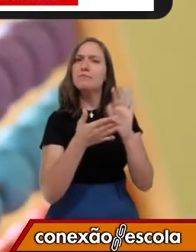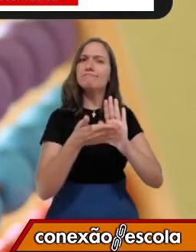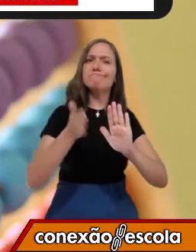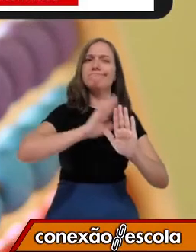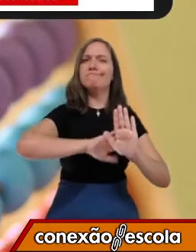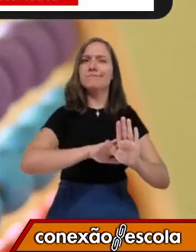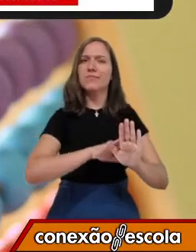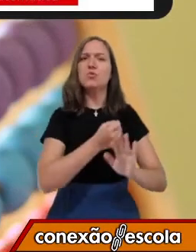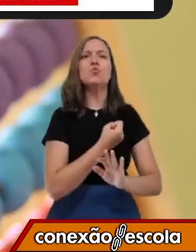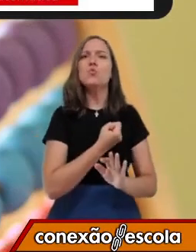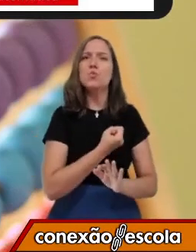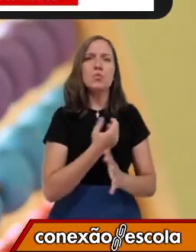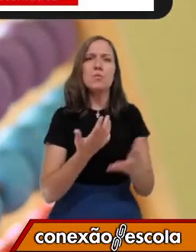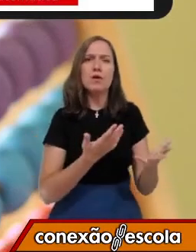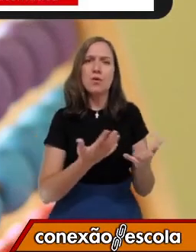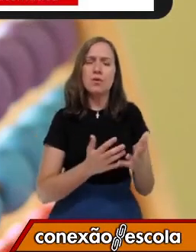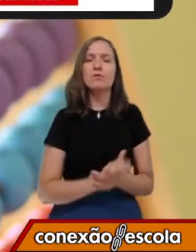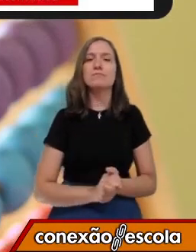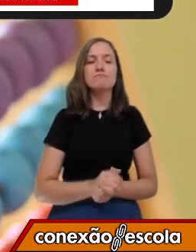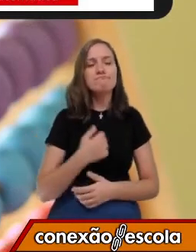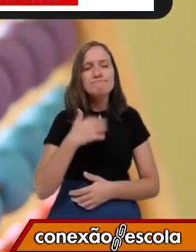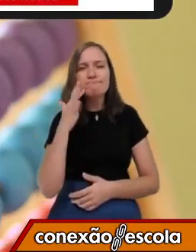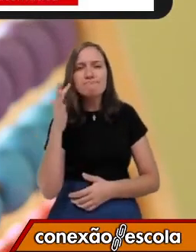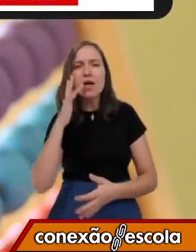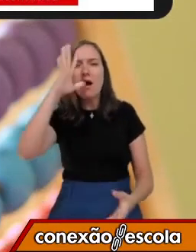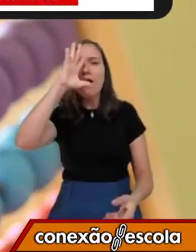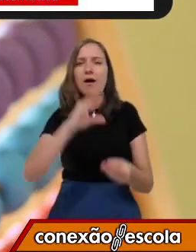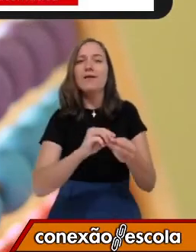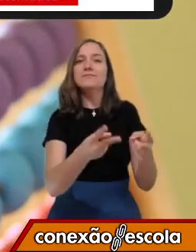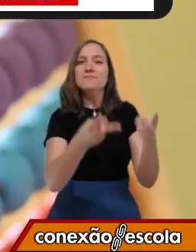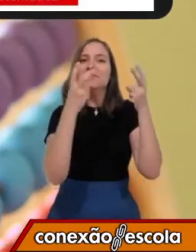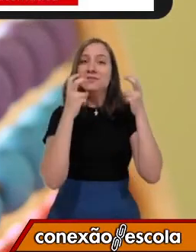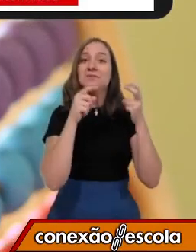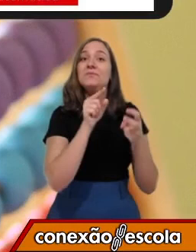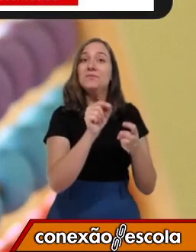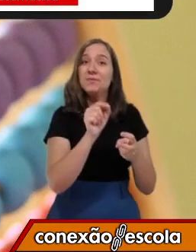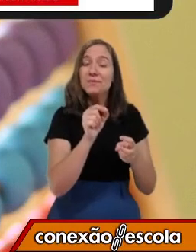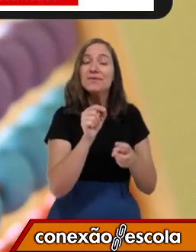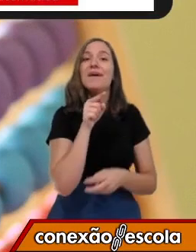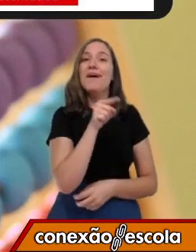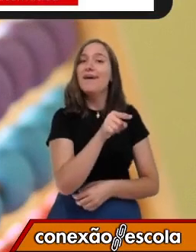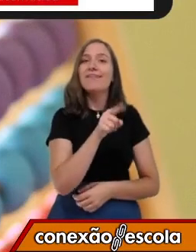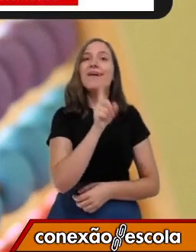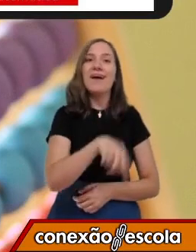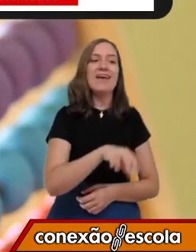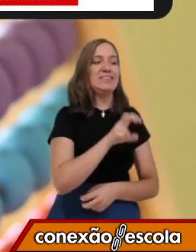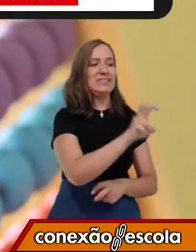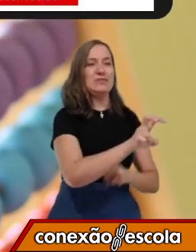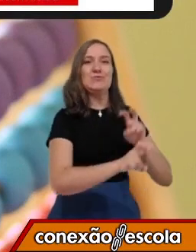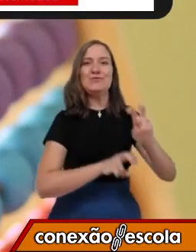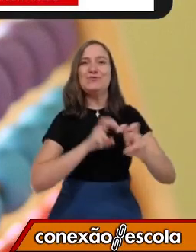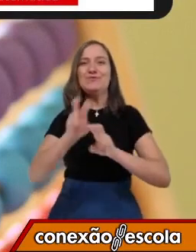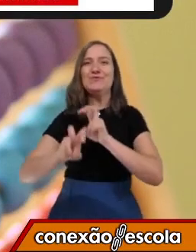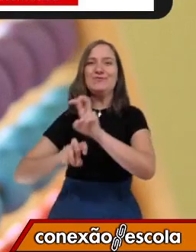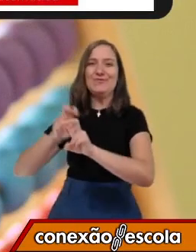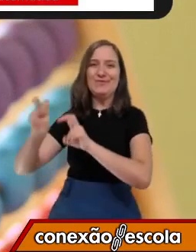dessa reta numérica, né? Se você pensar um pouquinho, você já descobriu. Ela está andando, caminhando de 5 em